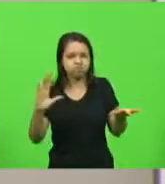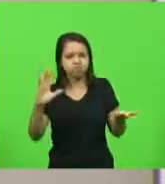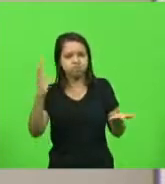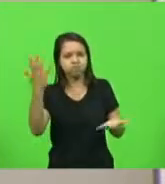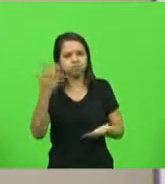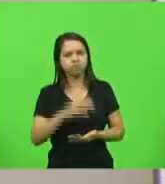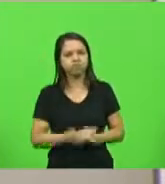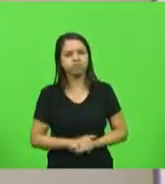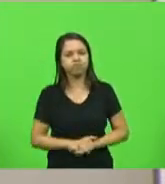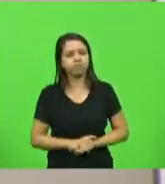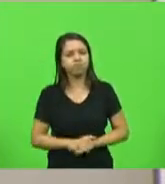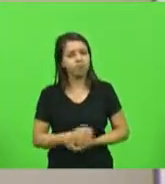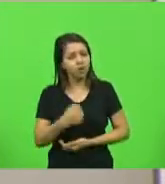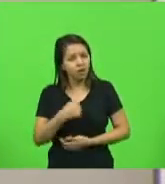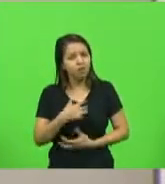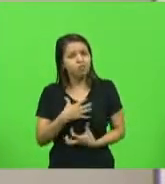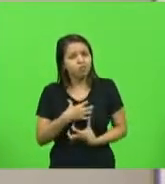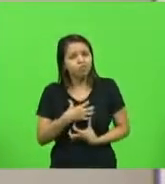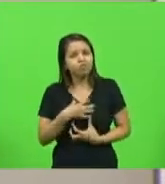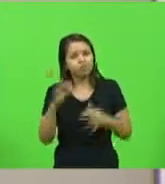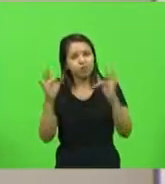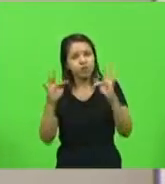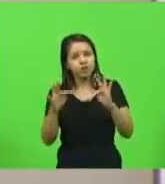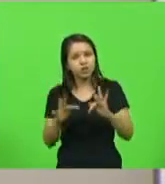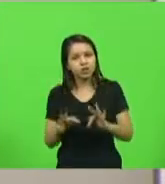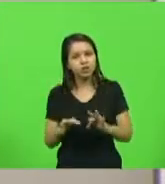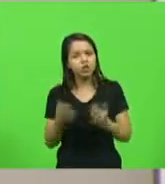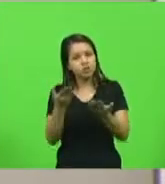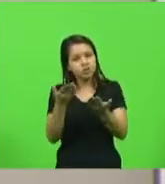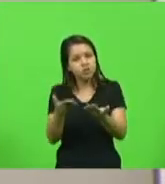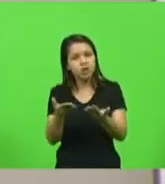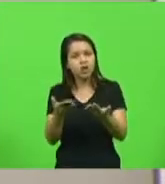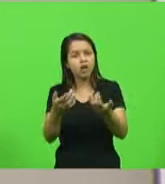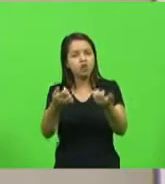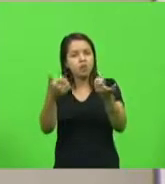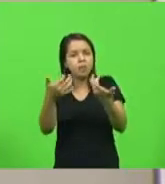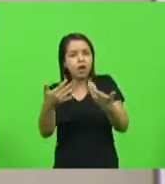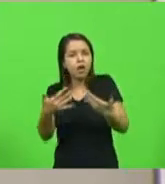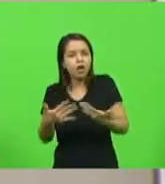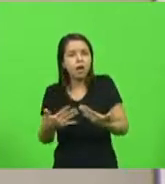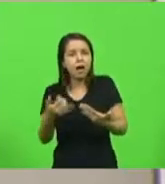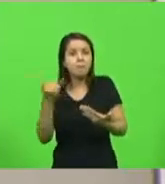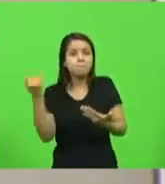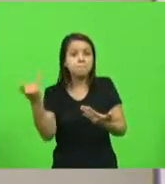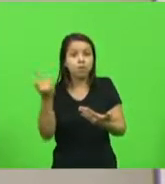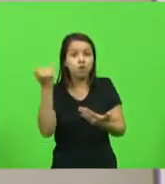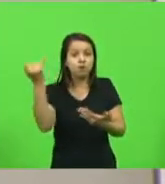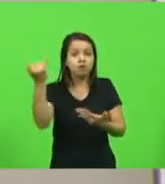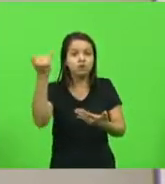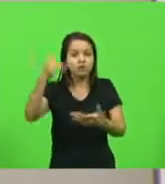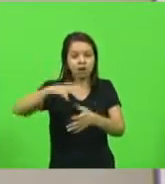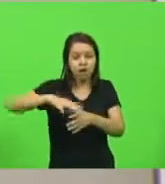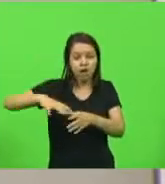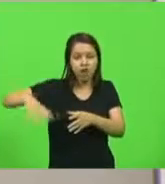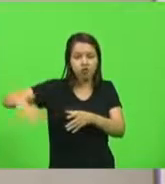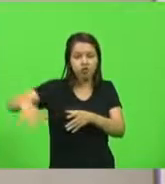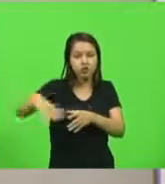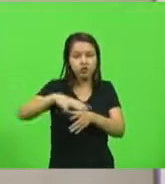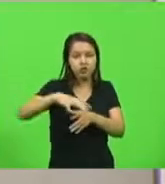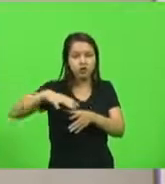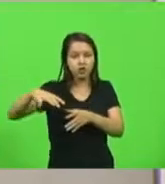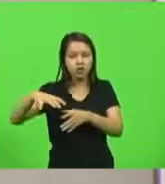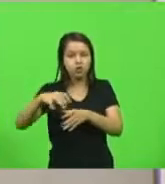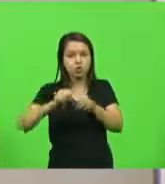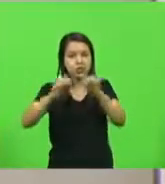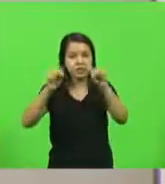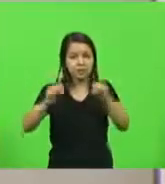Vossa Excelência fala da importância da regionalização do sistema de saúde.